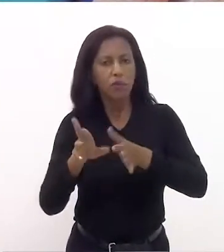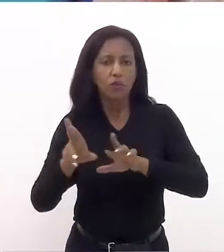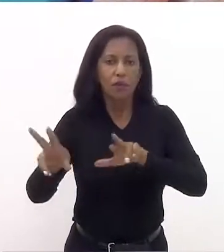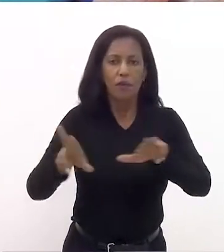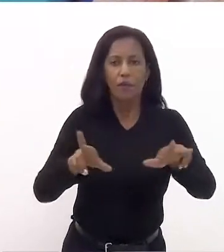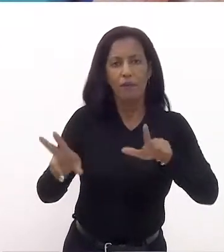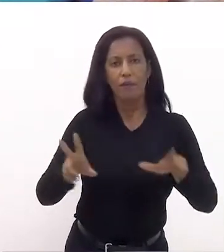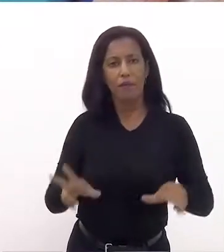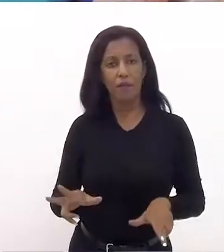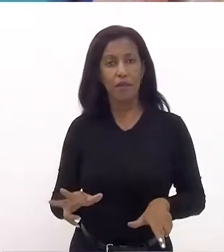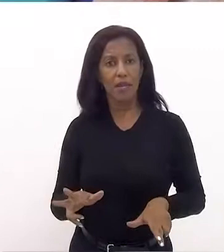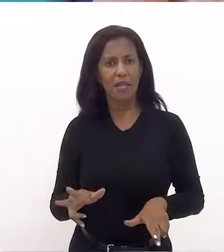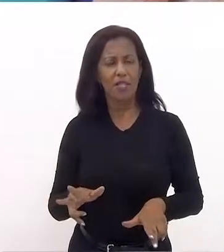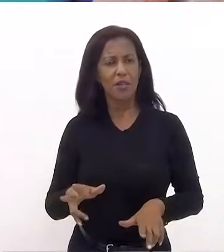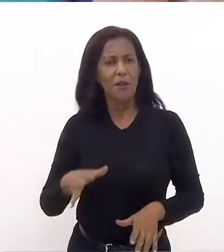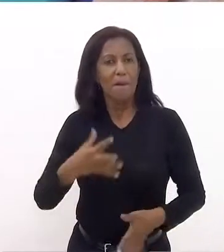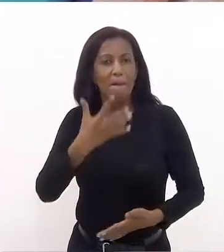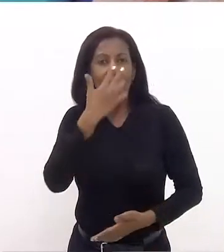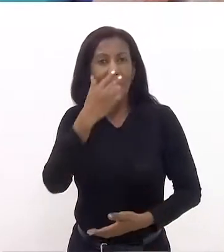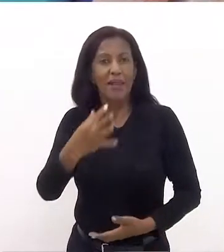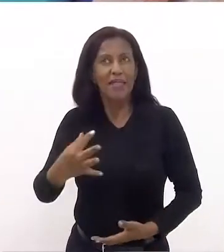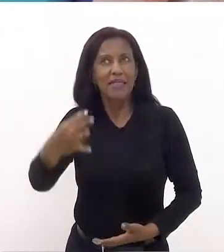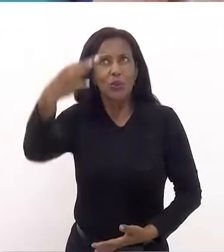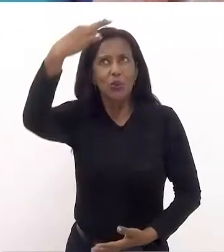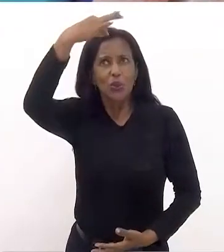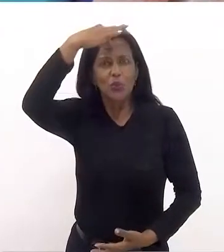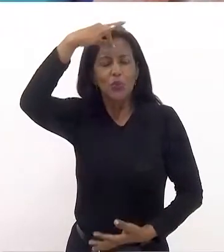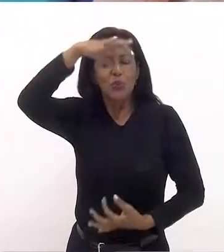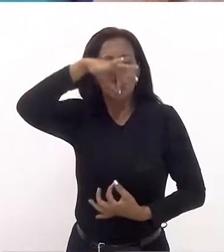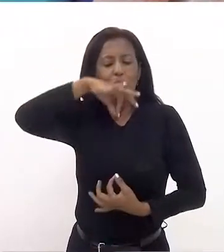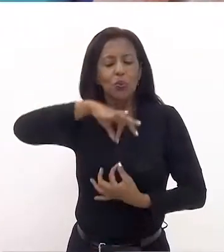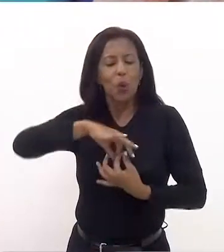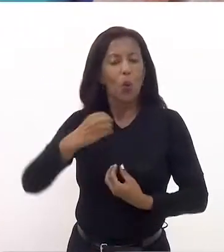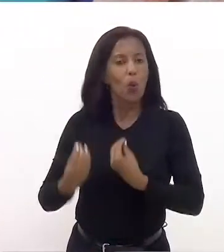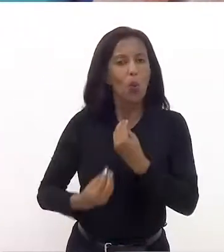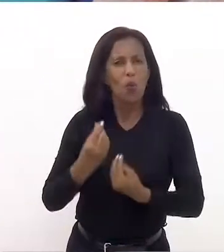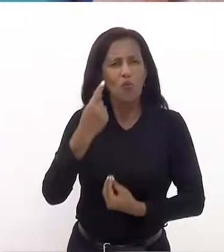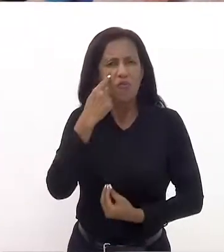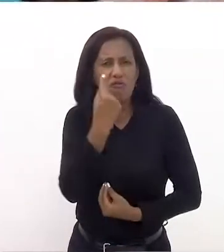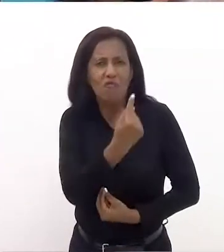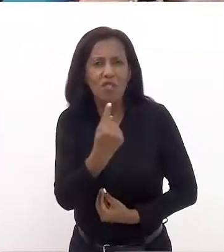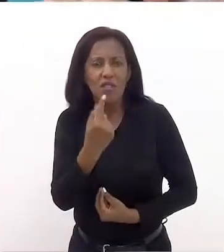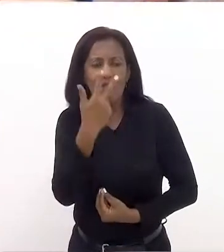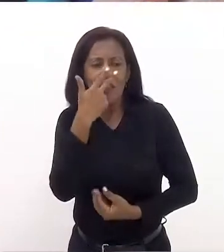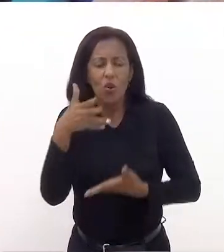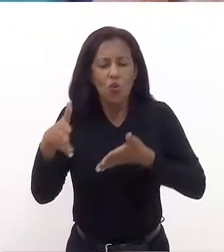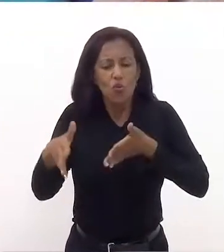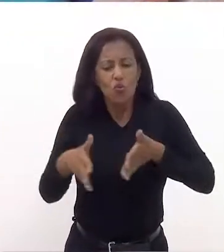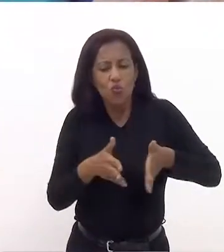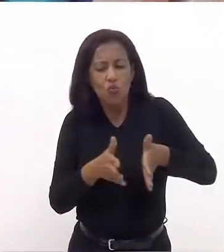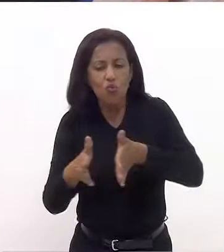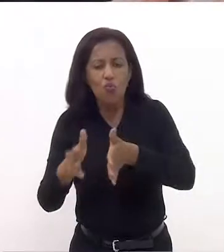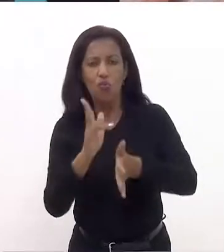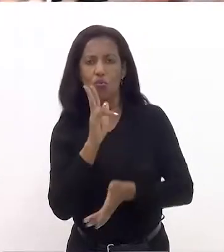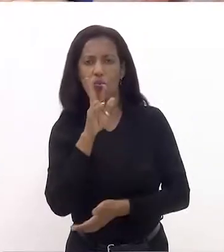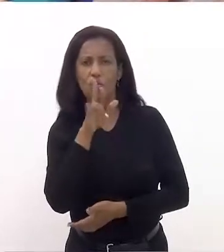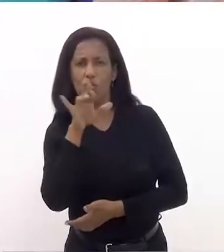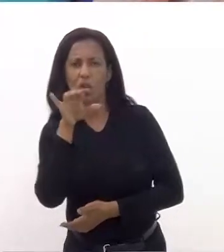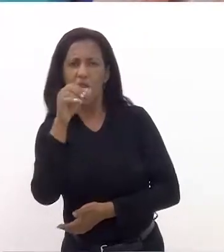diferentes, mas assim na íris do espírito, né? Porque como o teu espírito vê aquilo. Você estava falando o rio